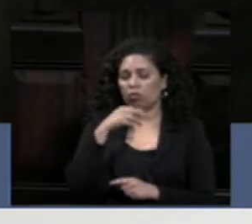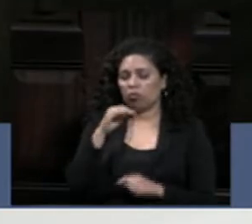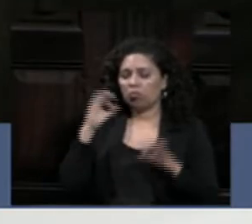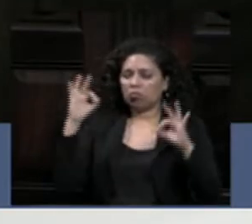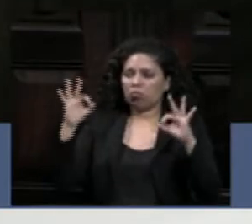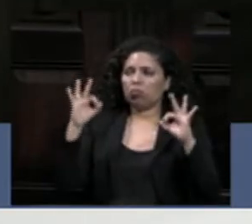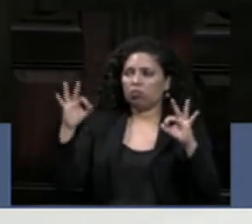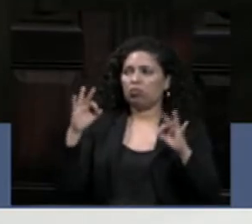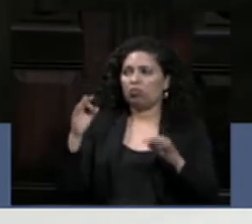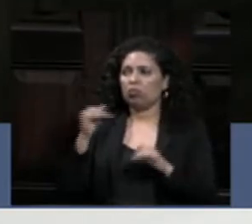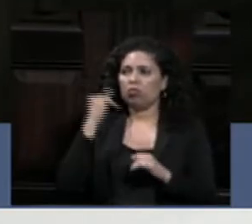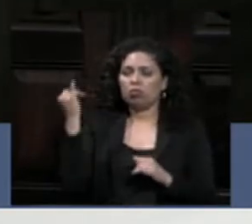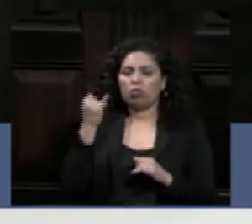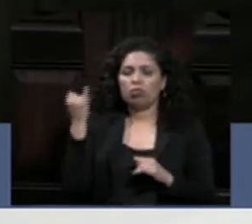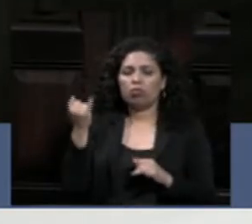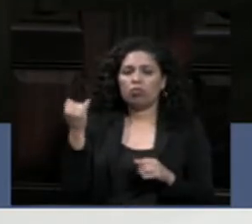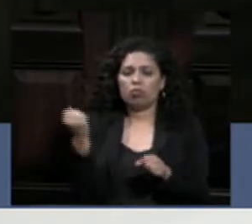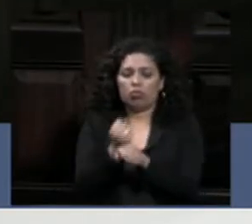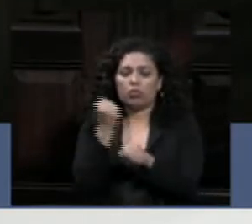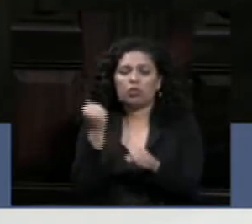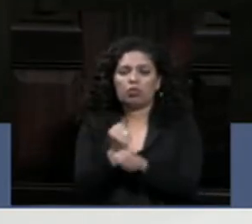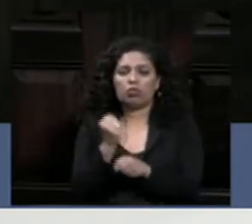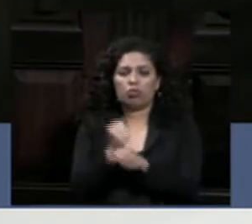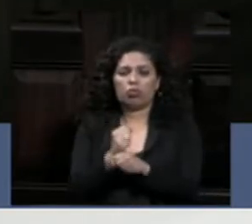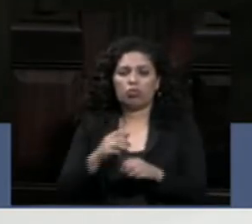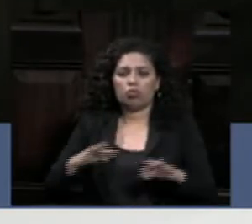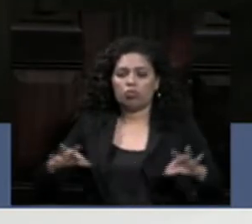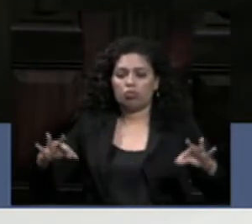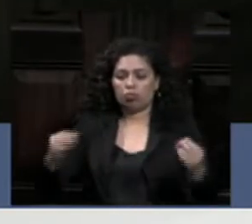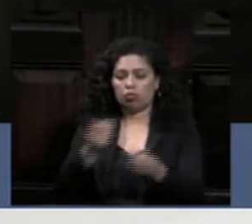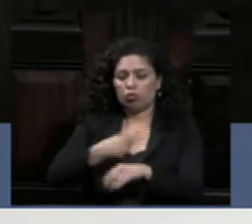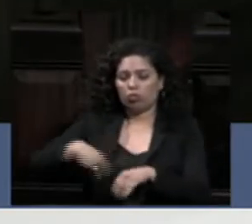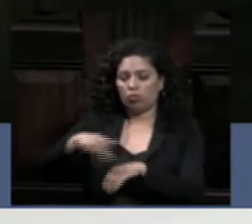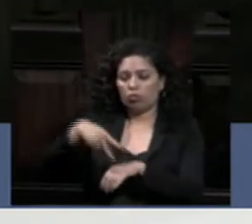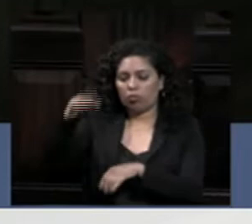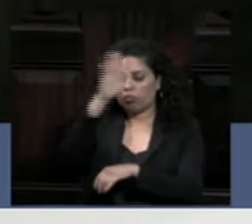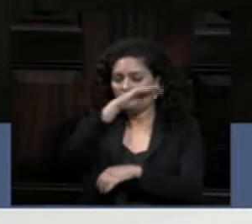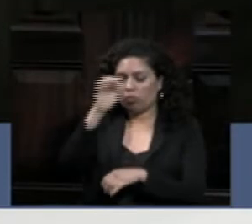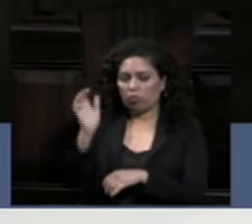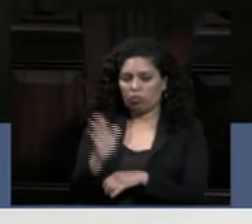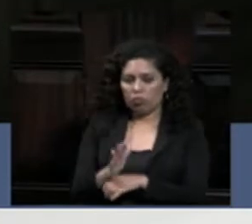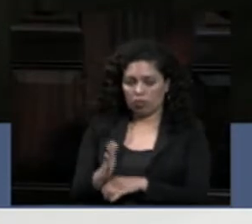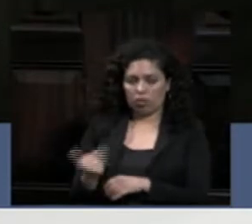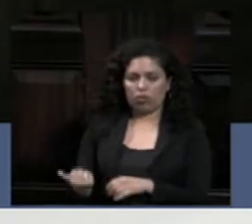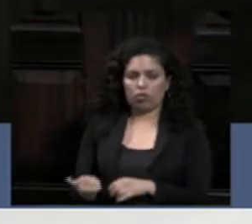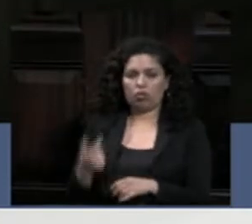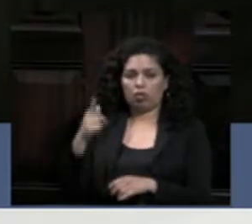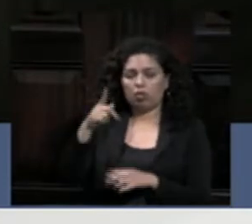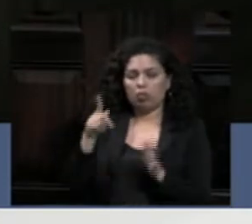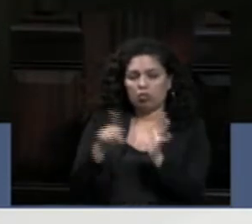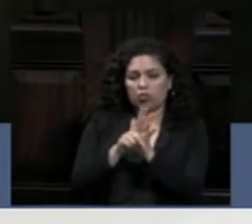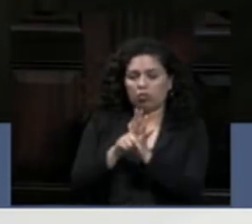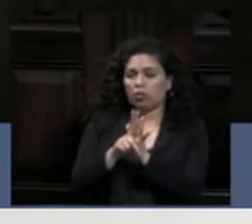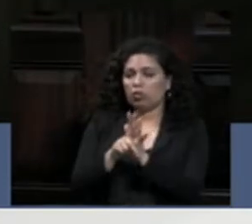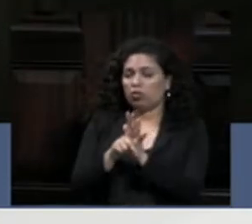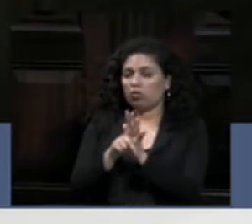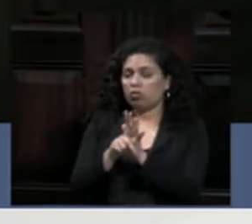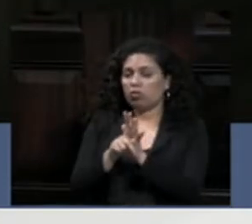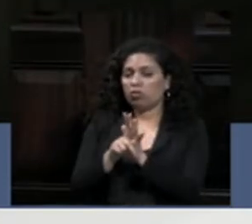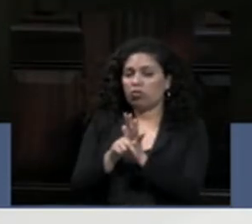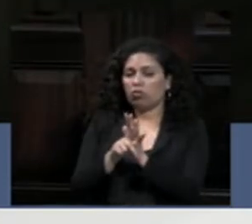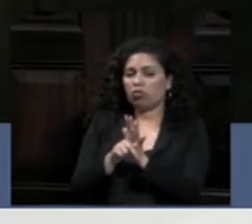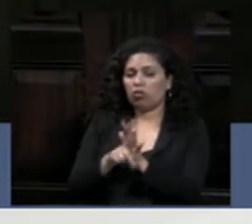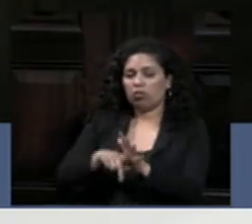Brasil dos últimos tempos. Chacon é um grande quadro da engenharia nacional, um brasileiro, defendia um projeto de desenvolvimento soberano, além de